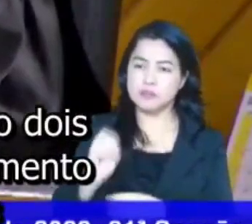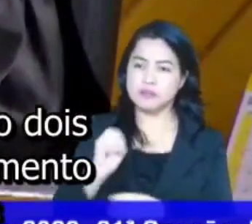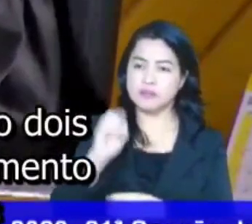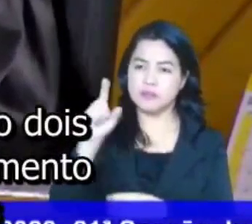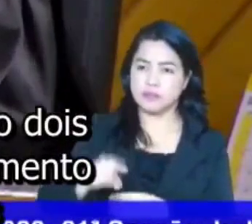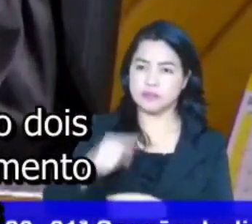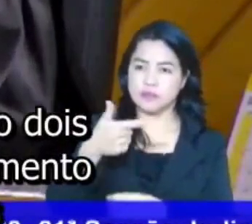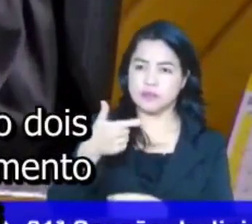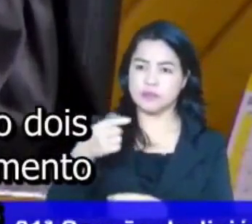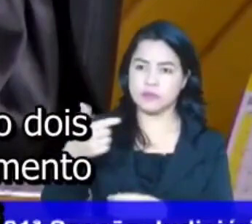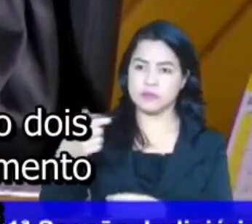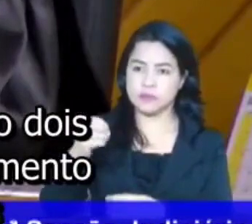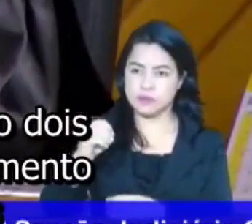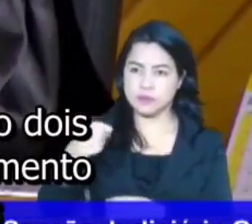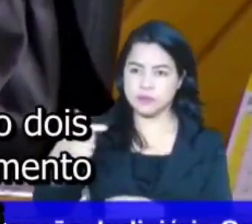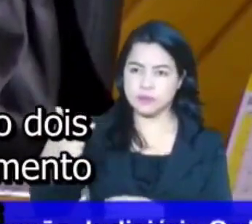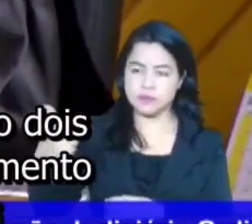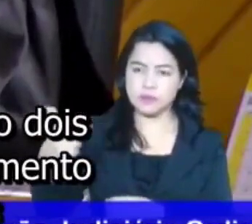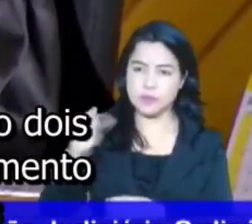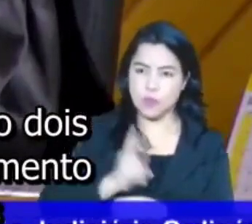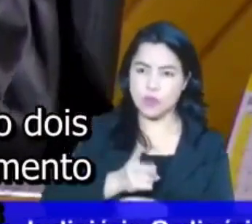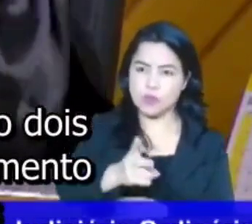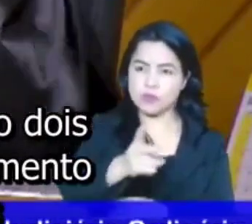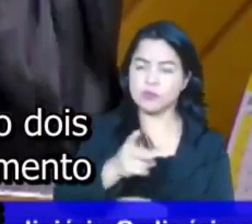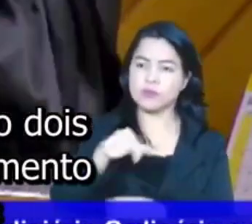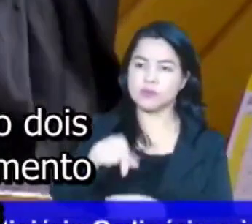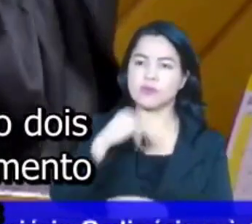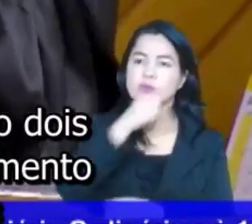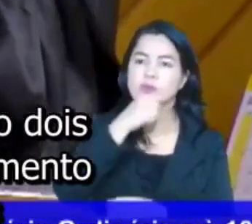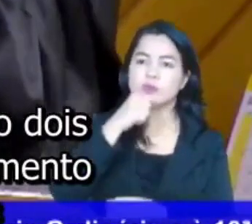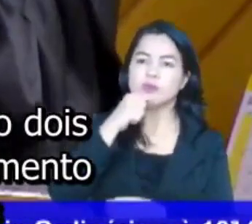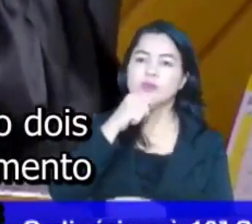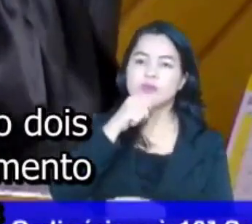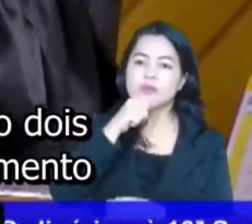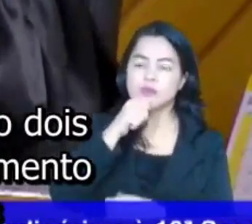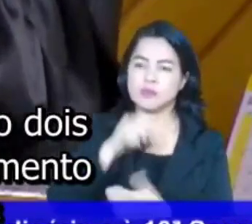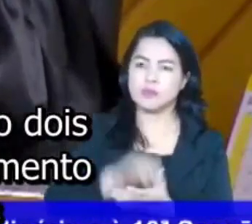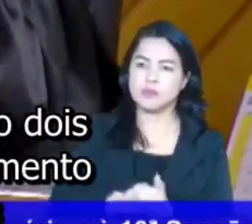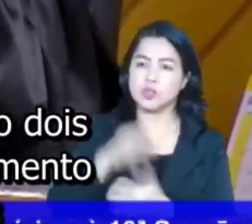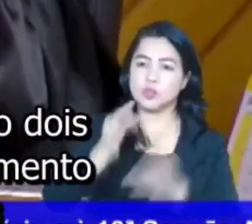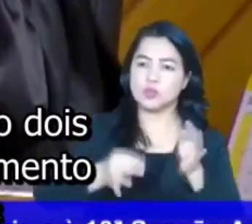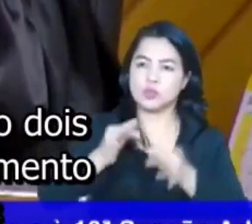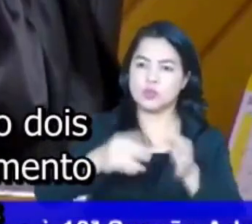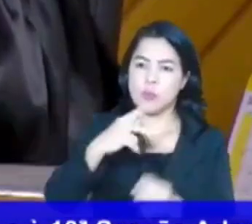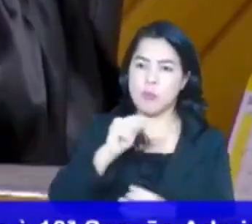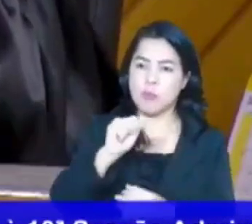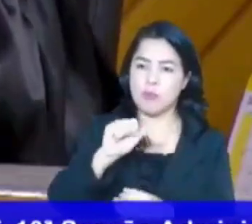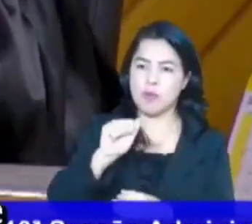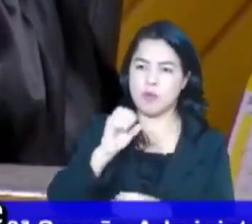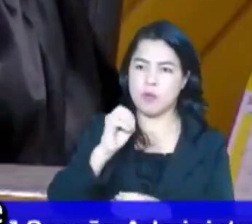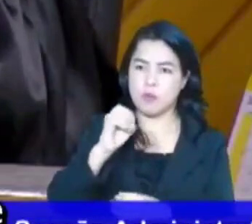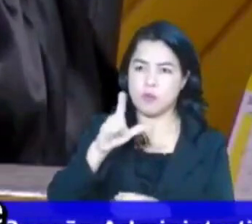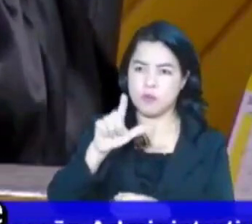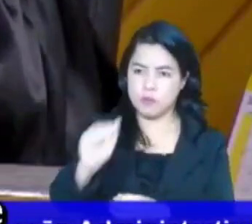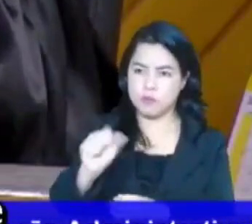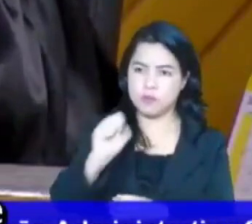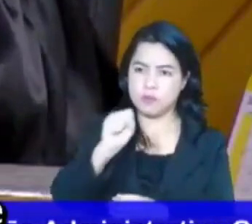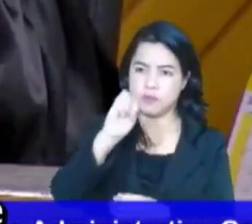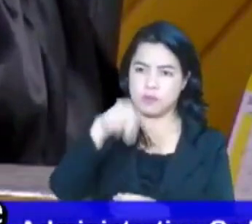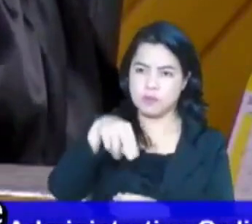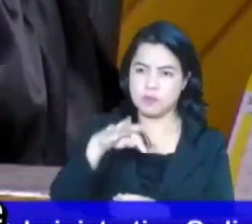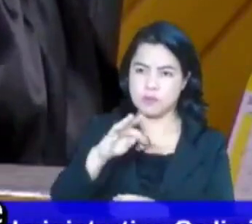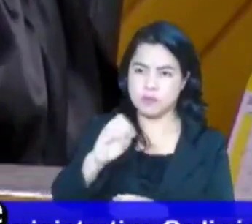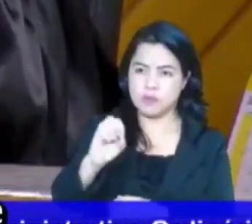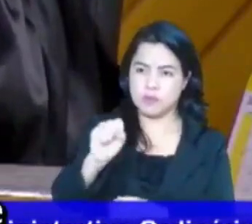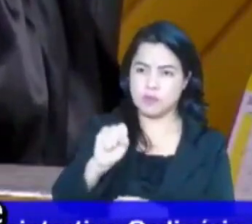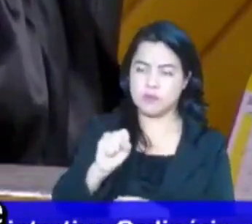2022. É uma continuação de julgamento, a origem é Macapá, a relatora é a juíza Paola Santos. O